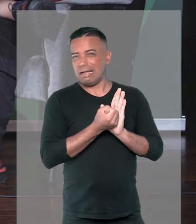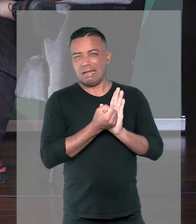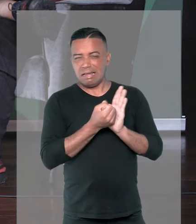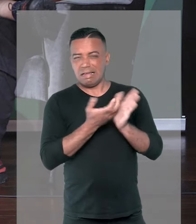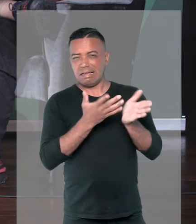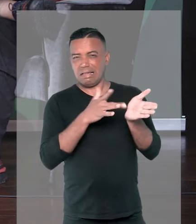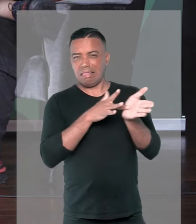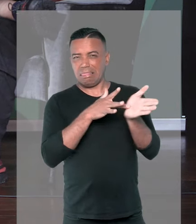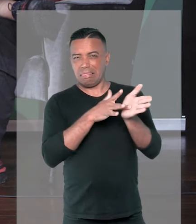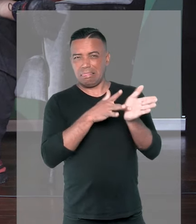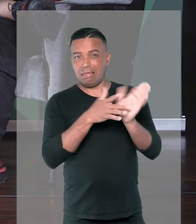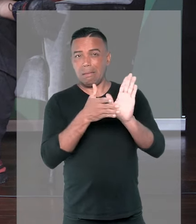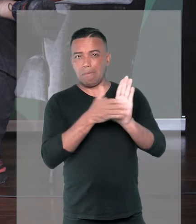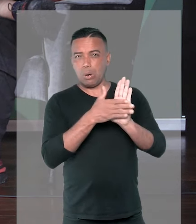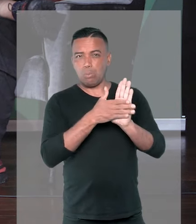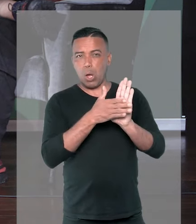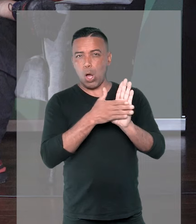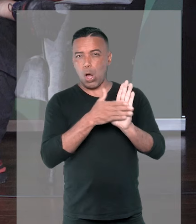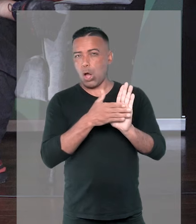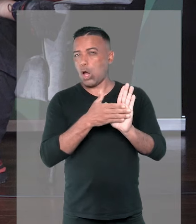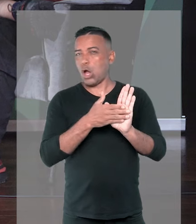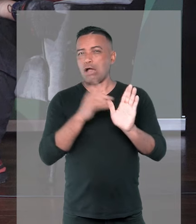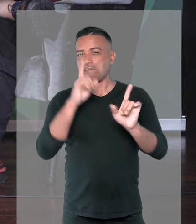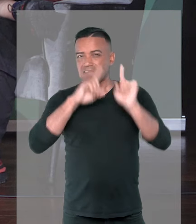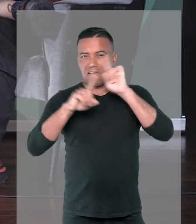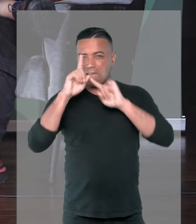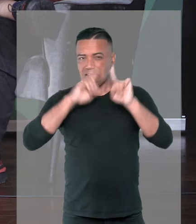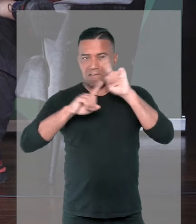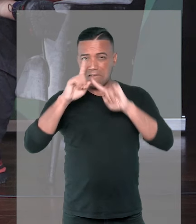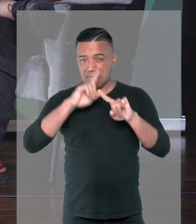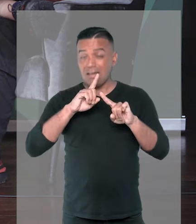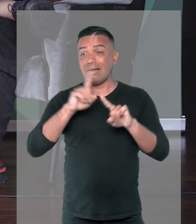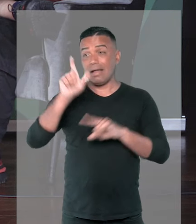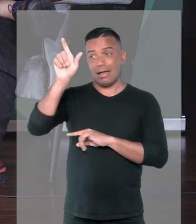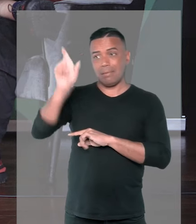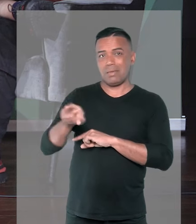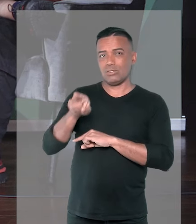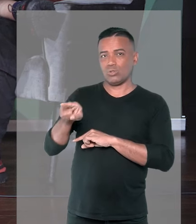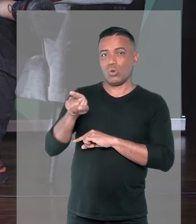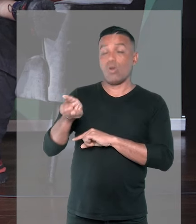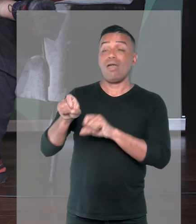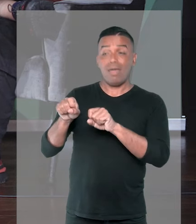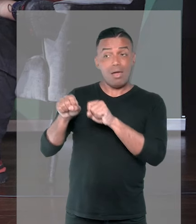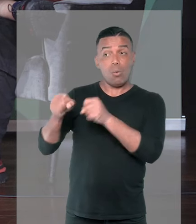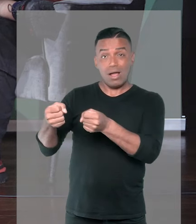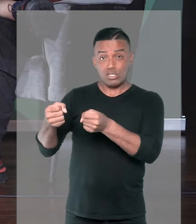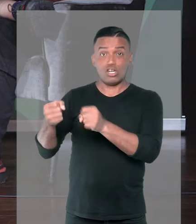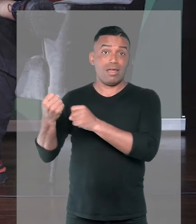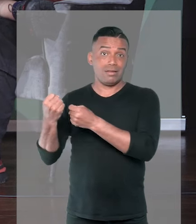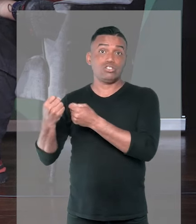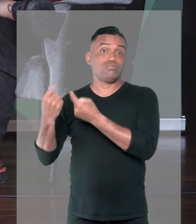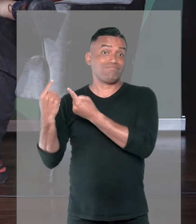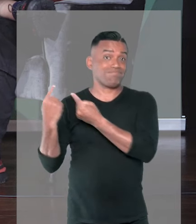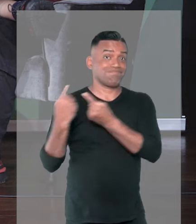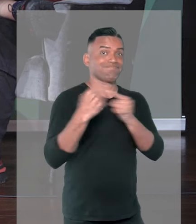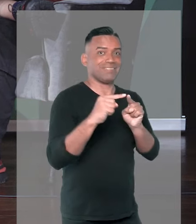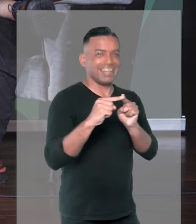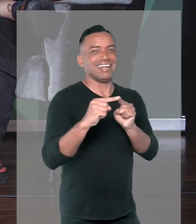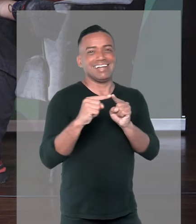ela propõe que o mundo seja ao redor dela ou coisa parecida aquela pessoa ali é um gente para aquele